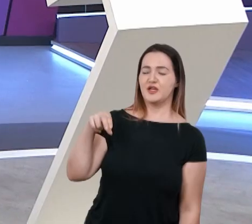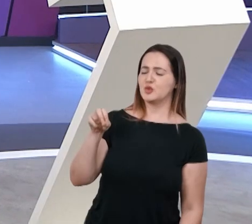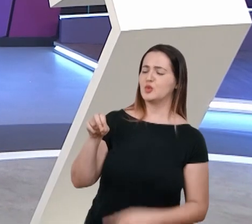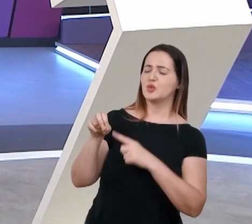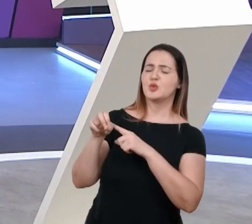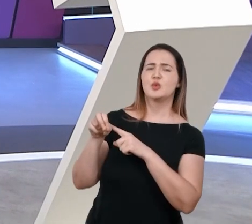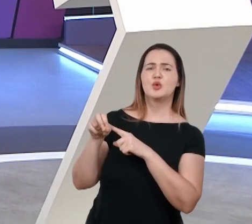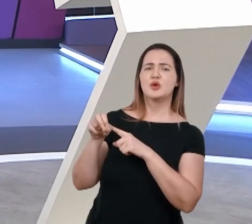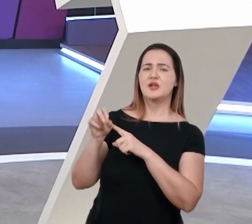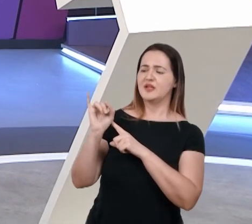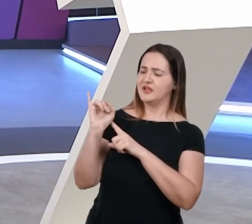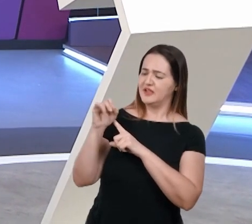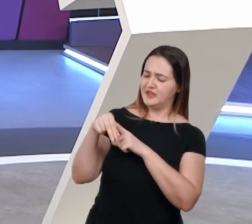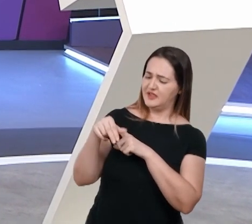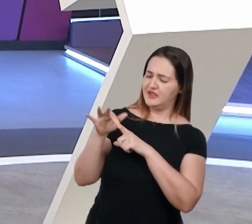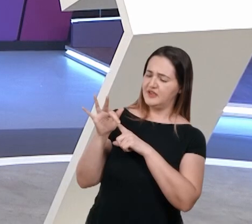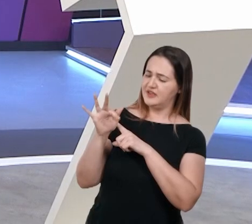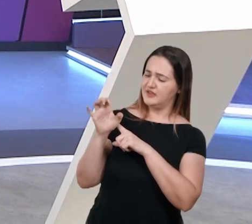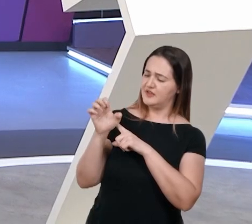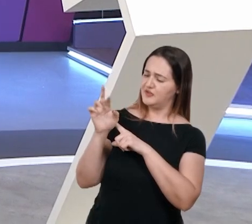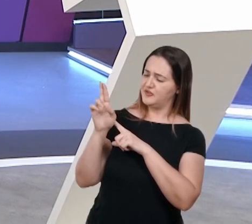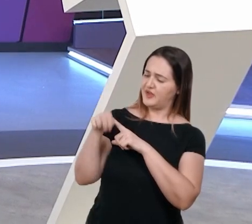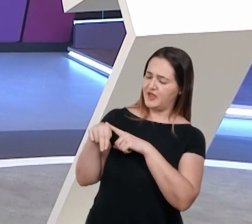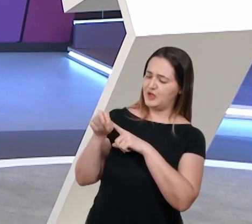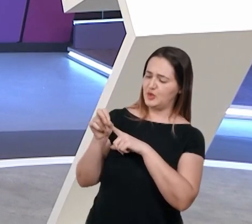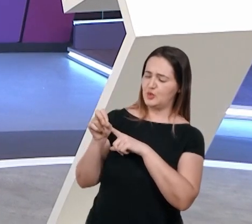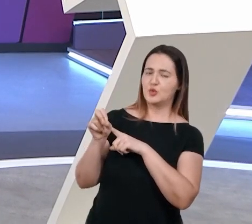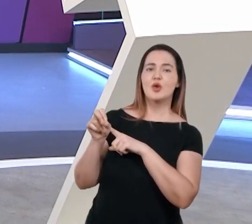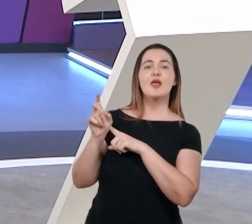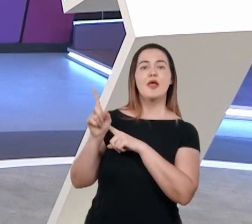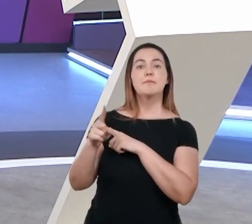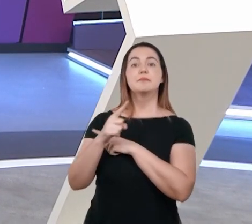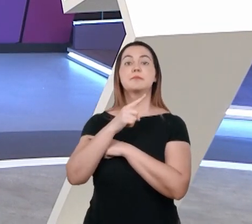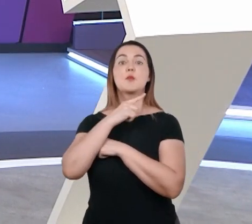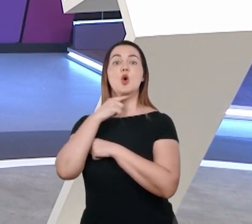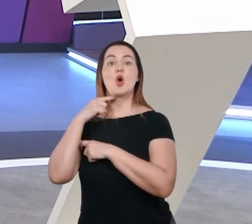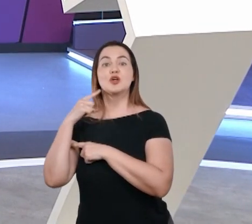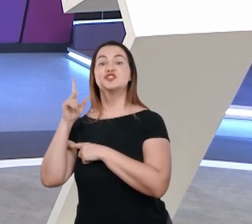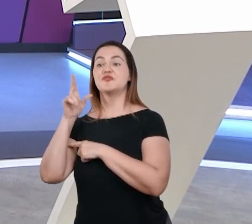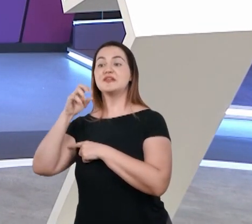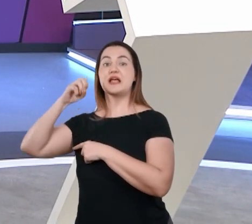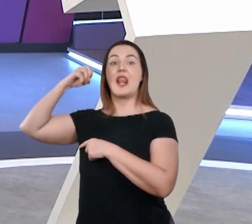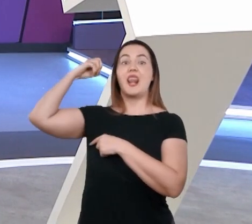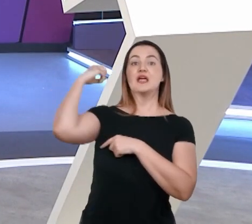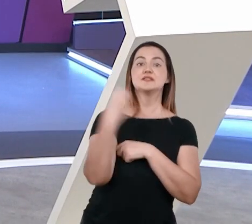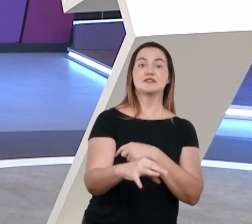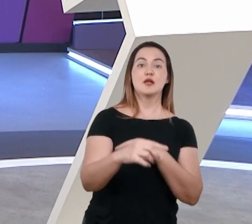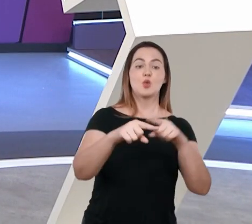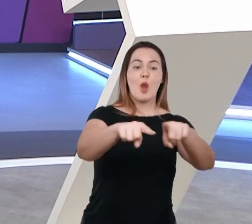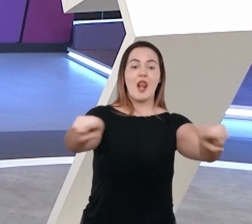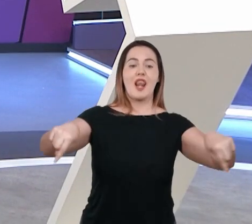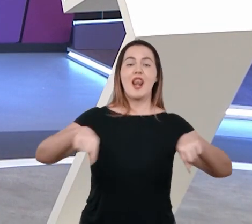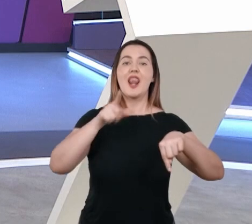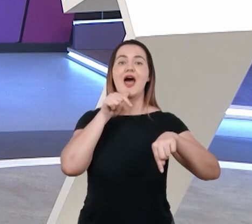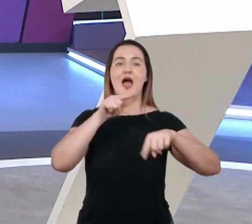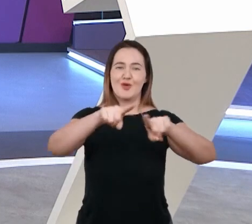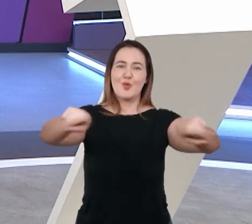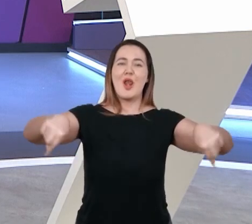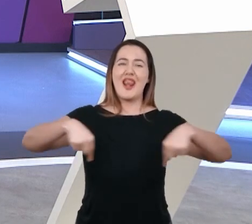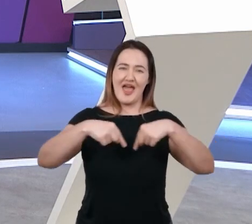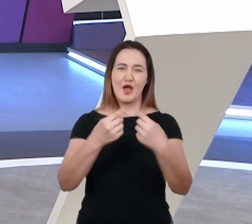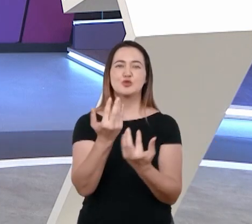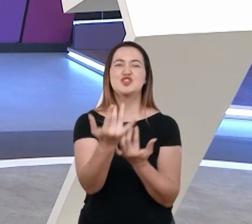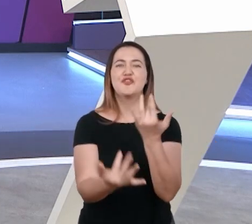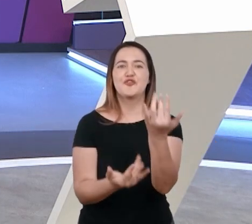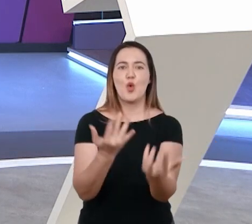fogo. Ou seja, chegará um momento que o inferno vai acabar. O inferno vai ser destruído. Este lago de fogo